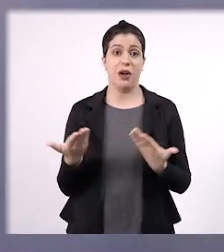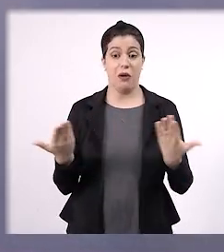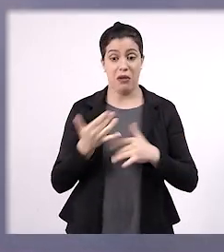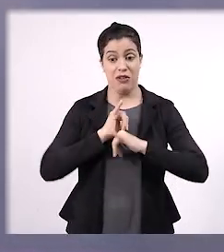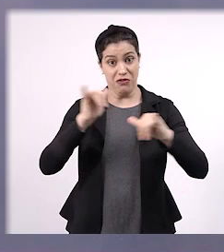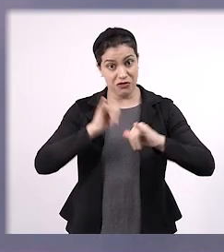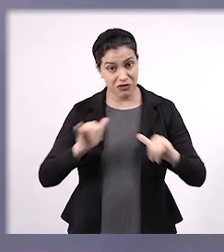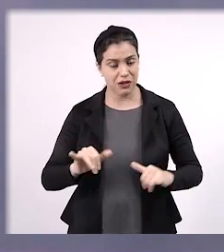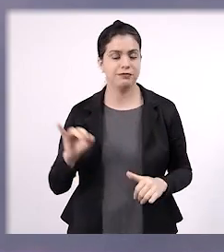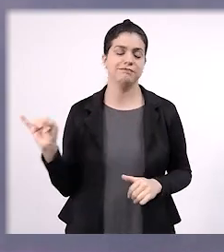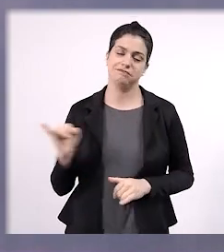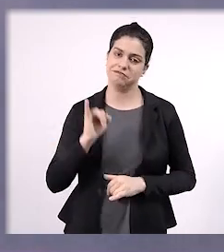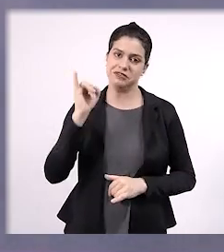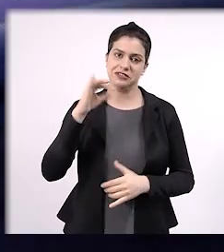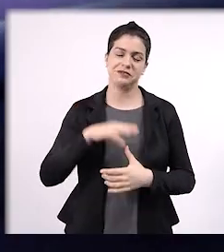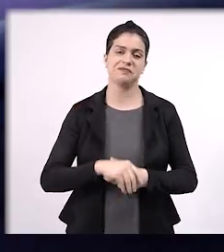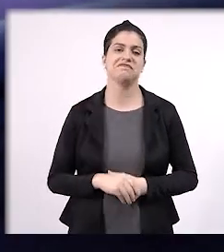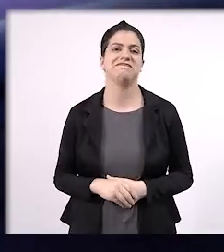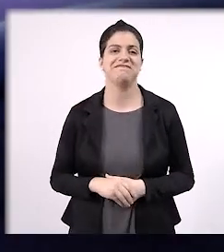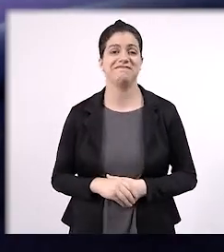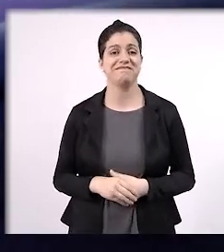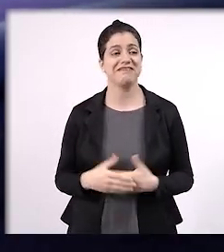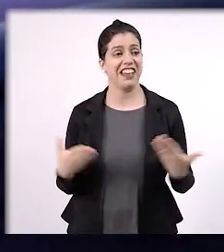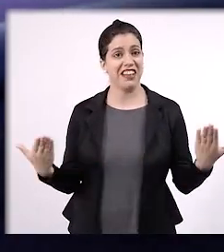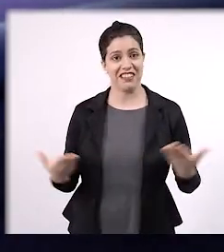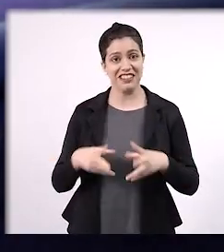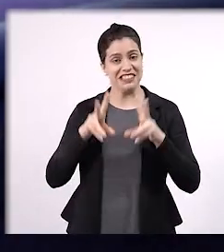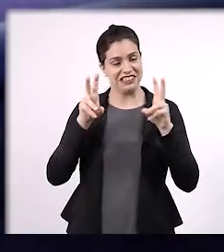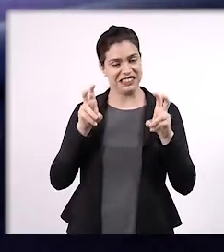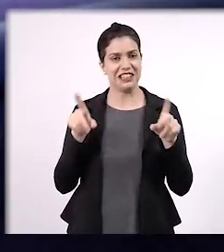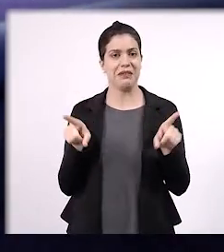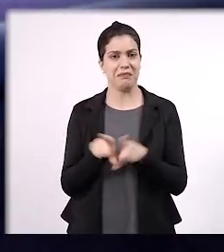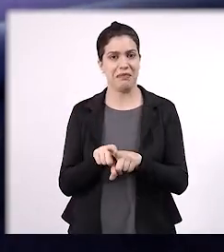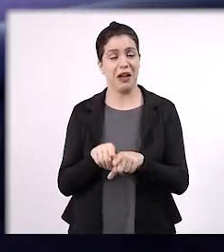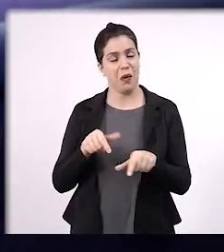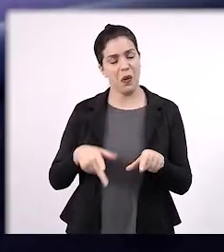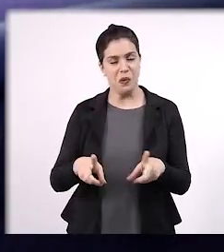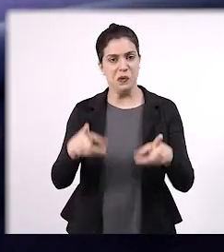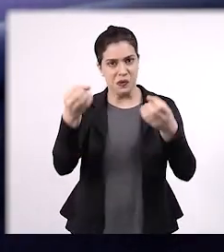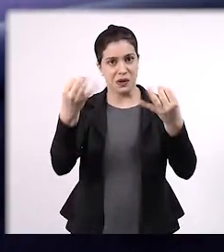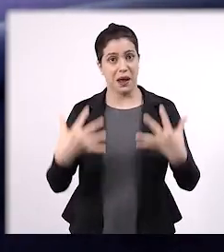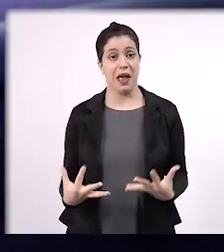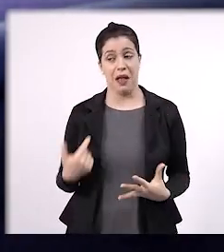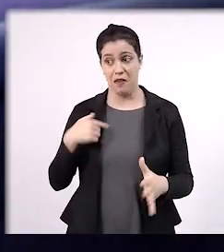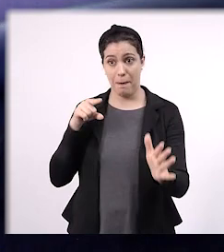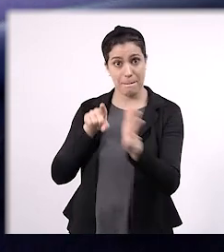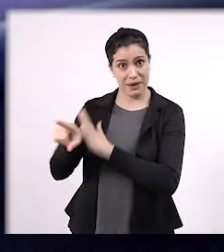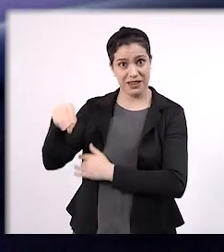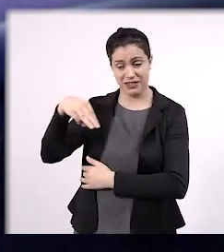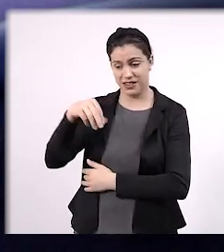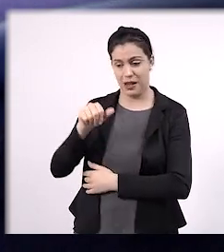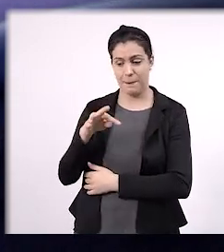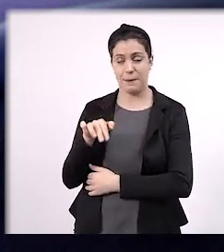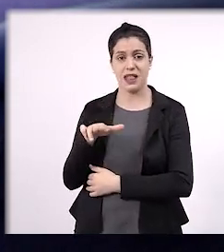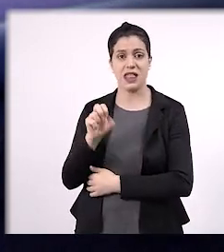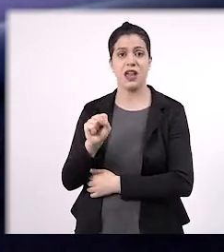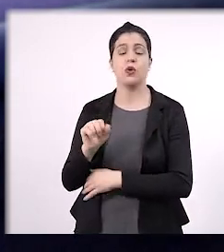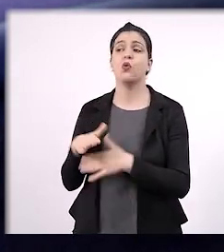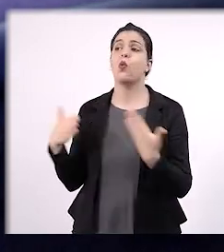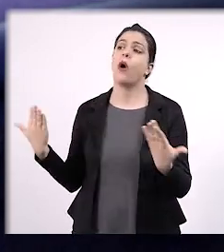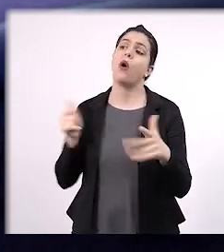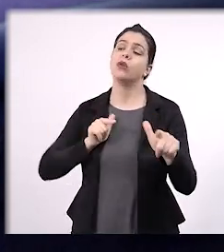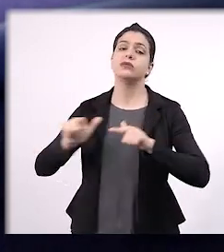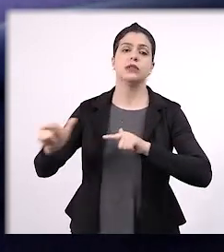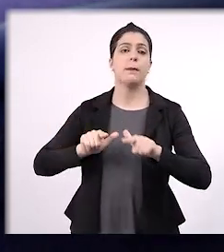incentivam atuações institucionais como essa. É sobre isso que a gente vai falar no próximo bloco, porque eu vou perguntar para o Dr. Matheus qual é a